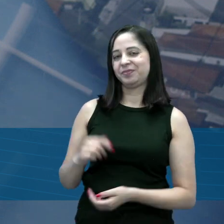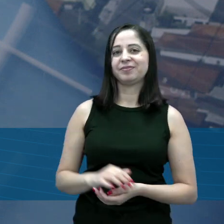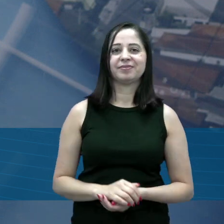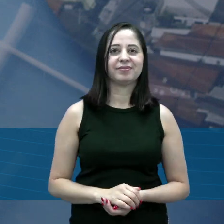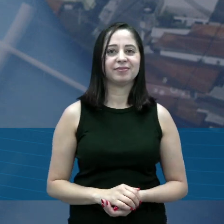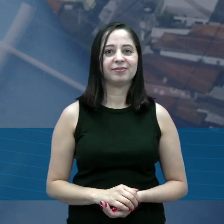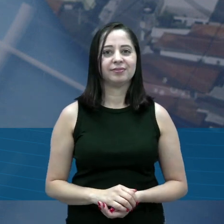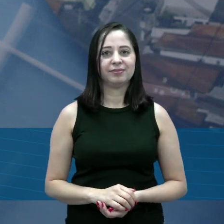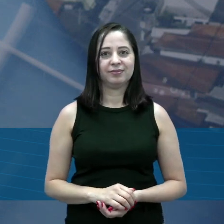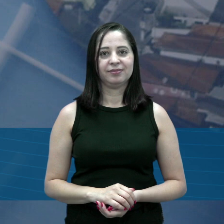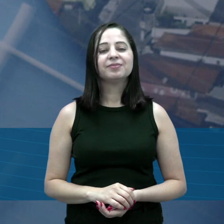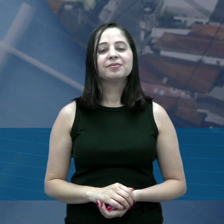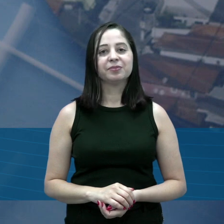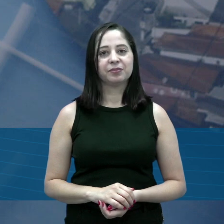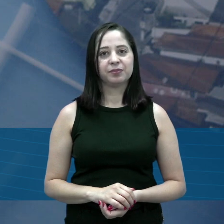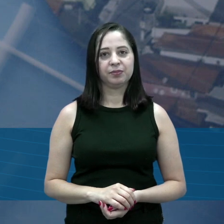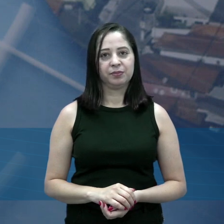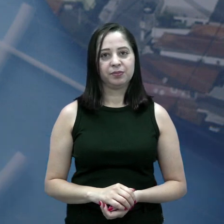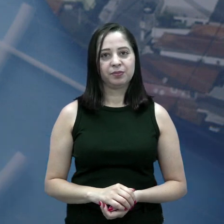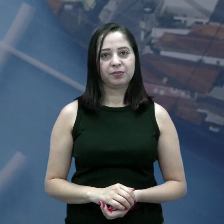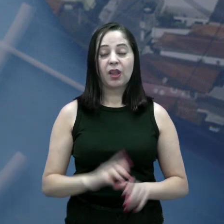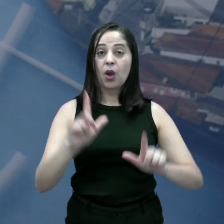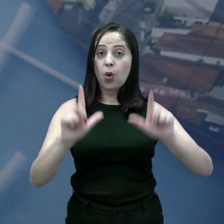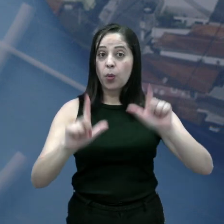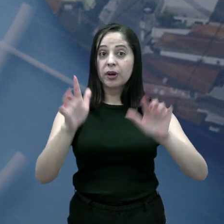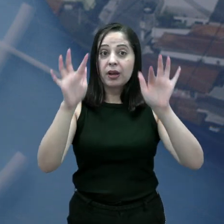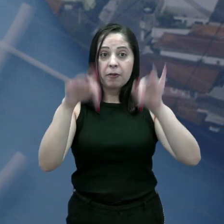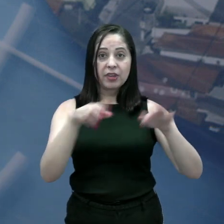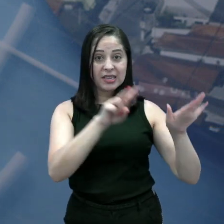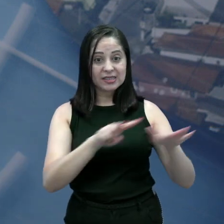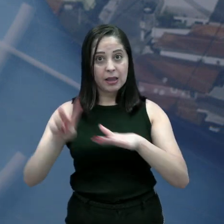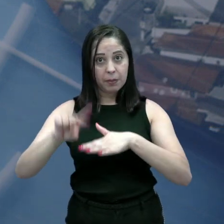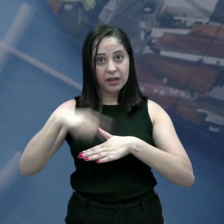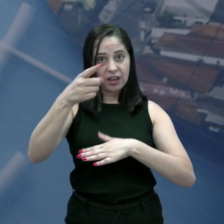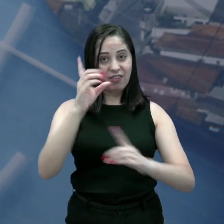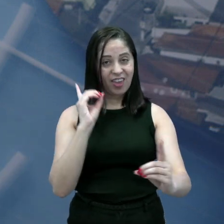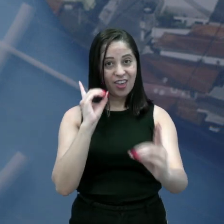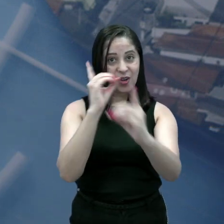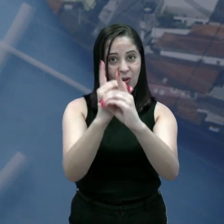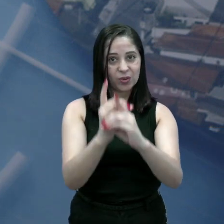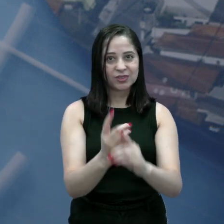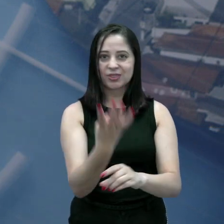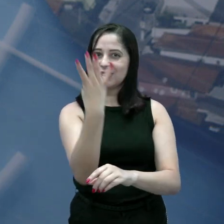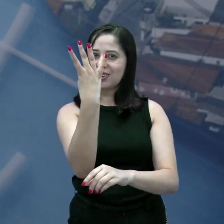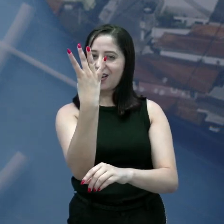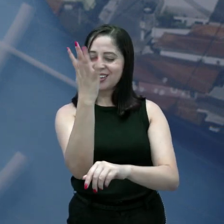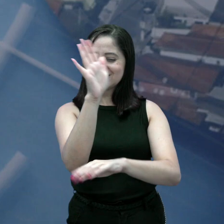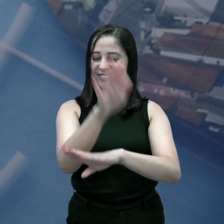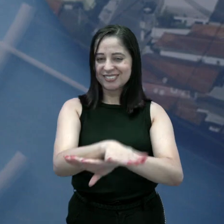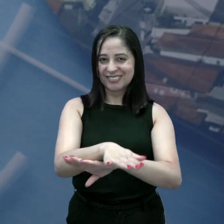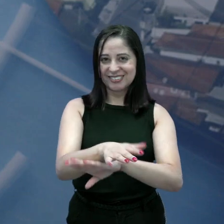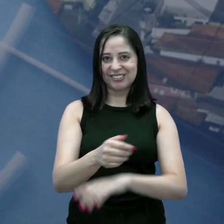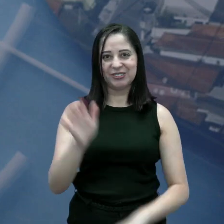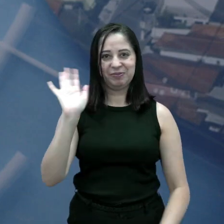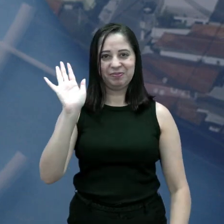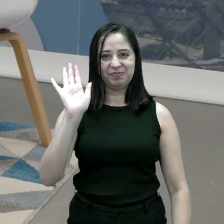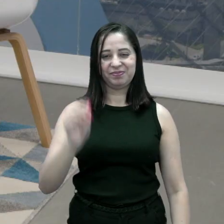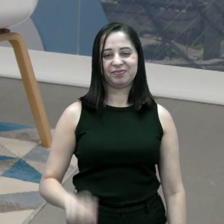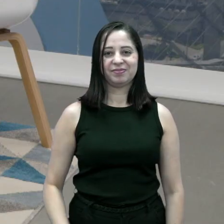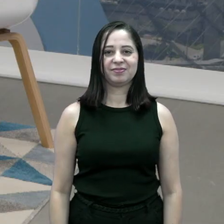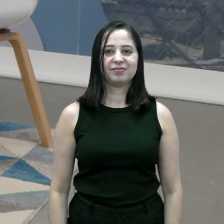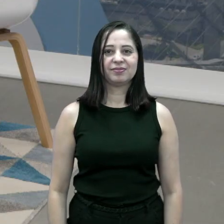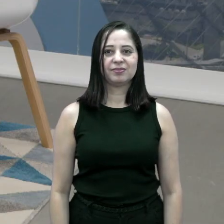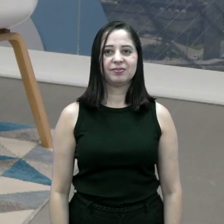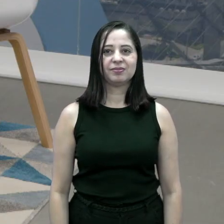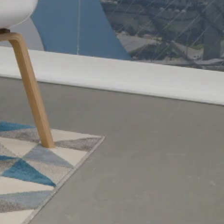@tvcâmarasjc pelo Instagram. Eu fico por aqui, mais semana que vem a gente está de volta de novo a partir das 4 da tarde. Até mais!